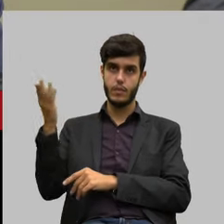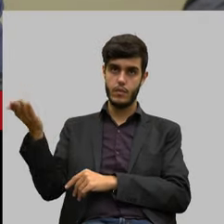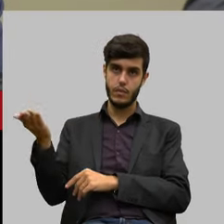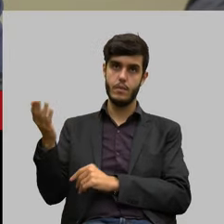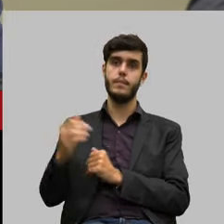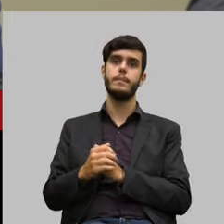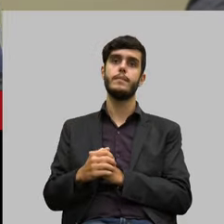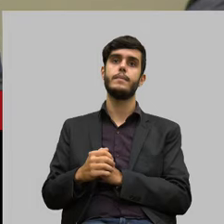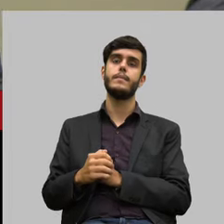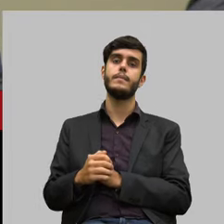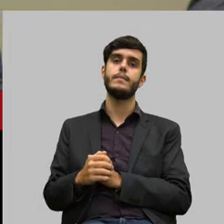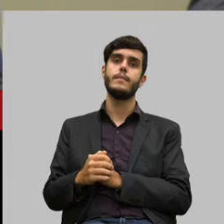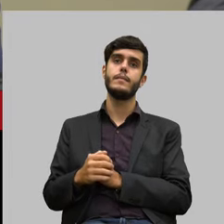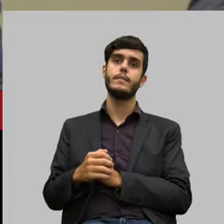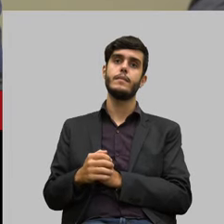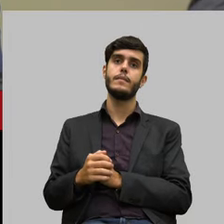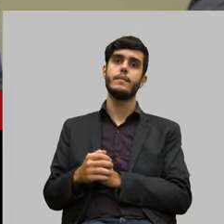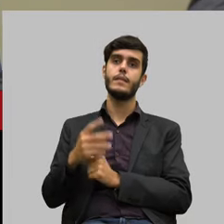seus 3